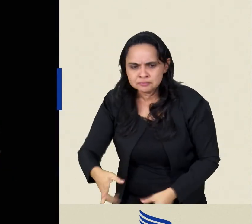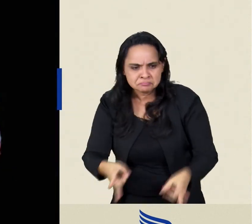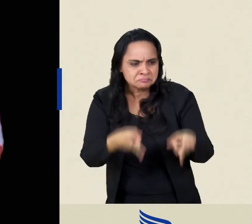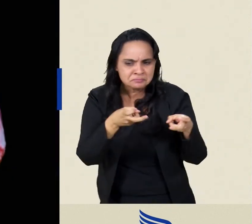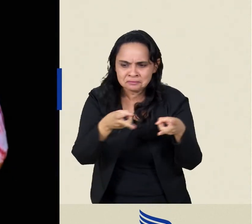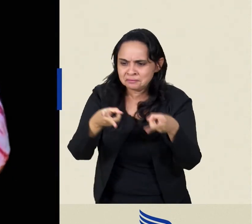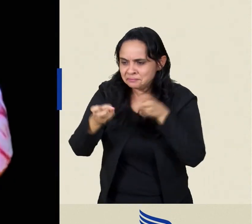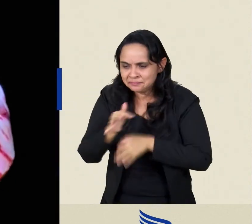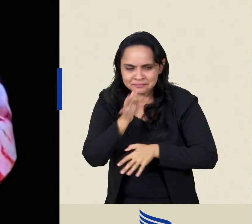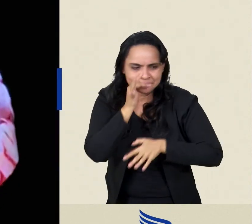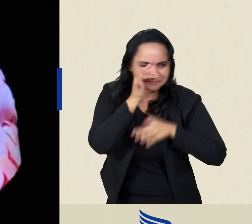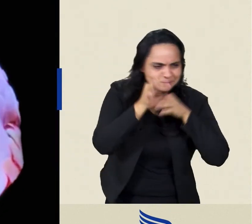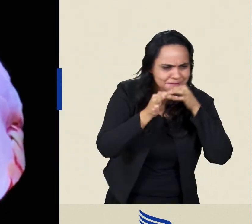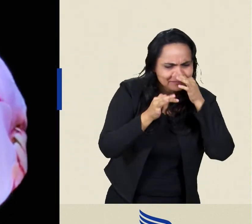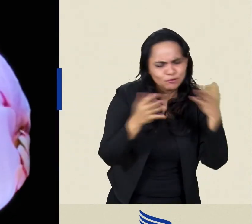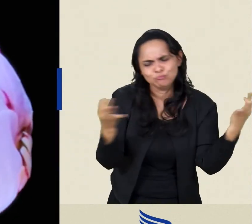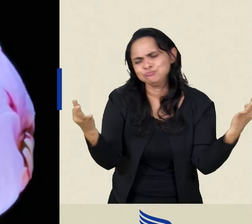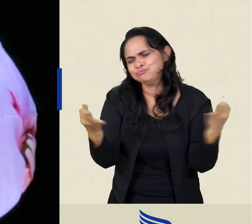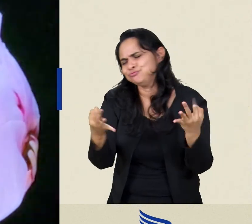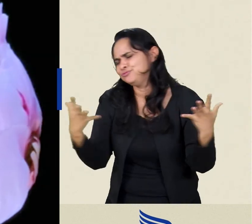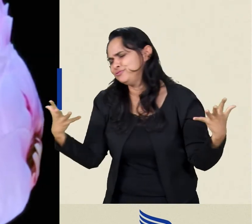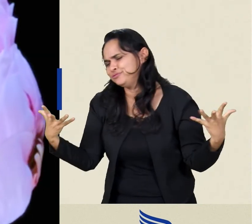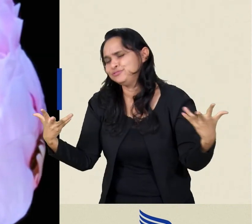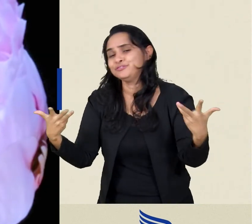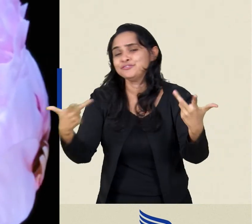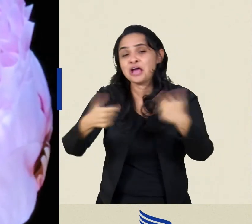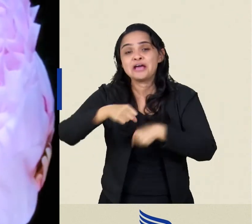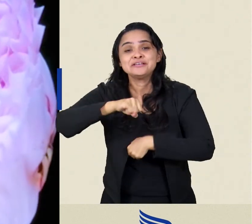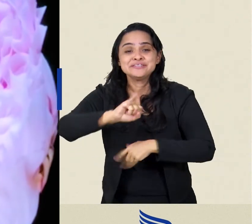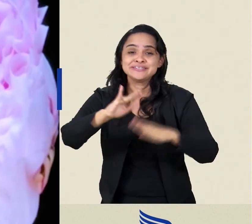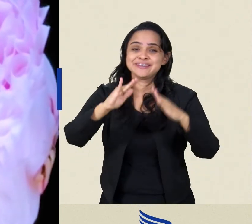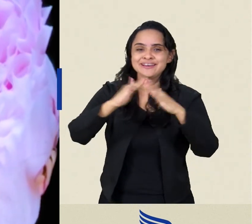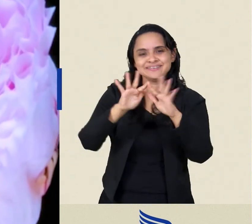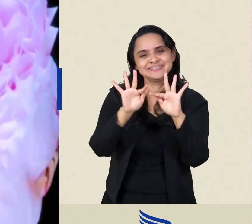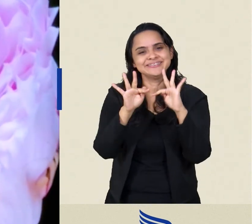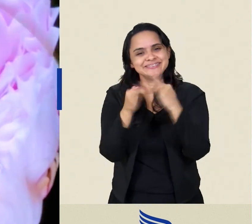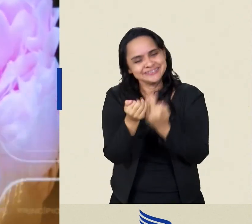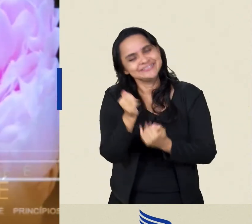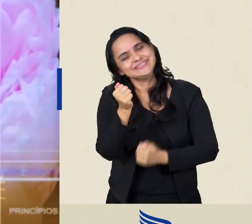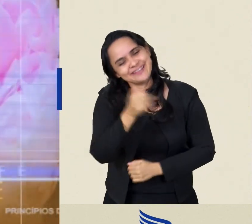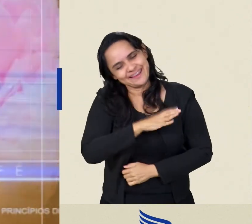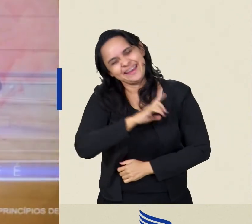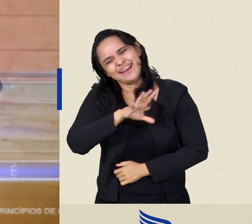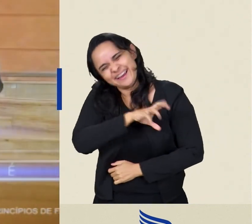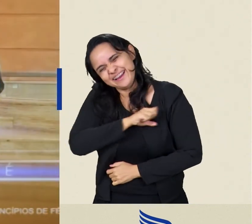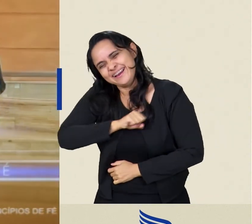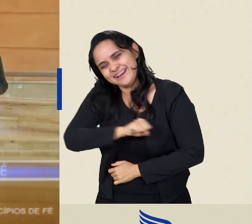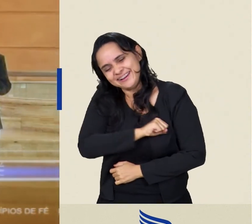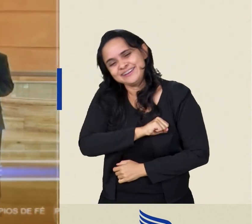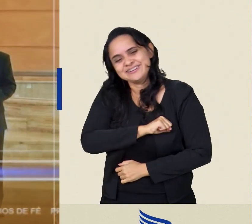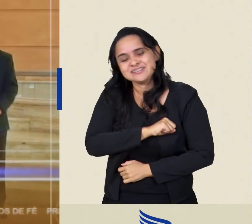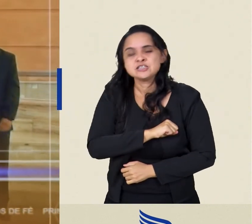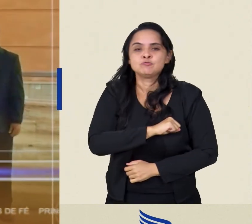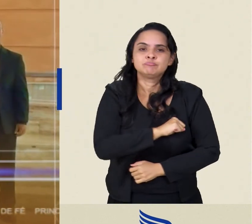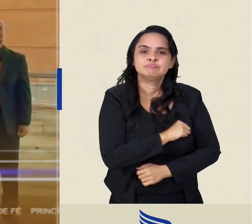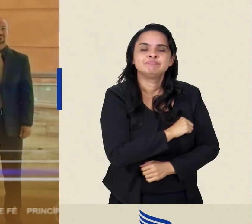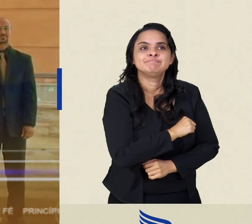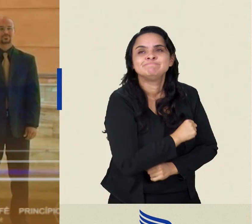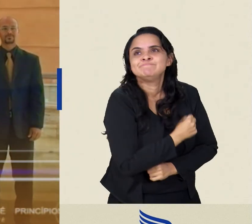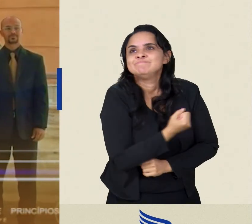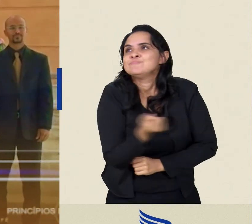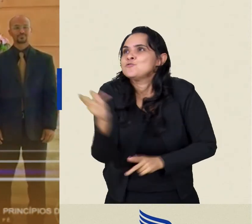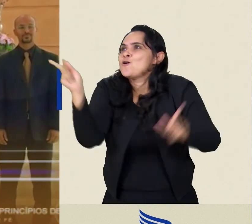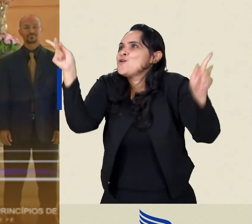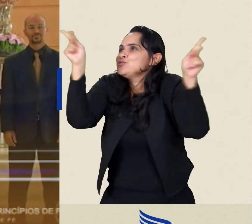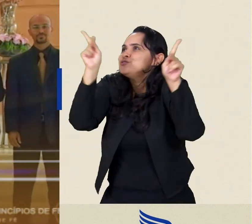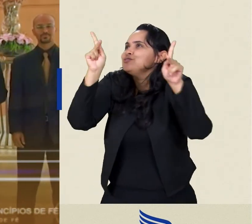A beleza em cada flor, com amor no lar. Paz